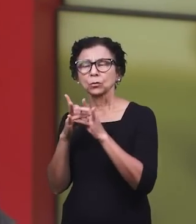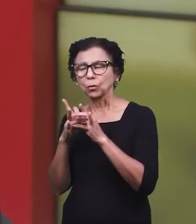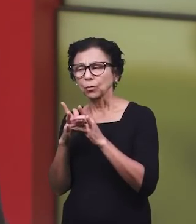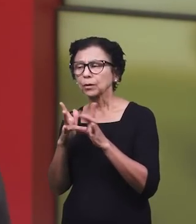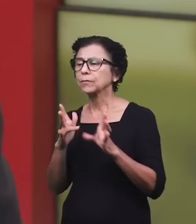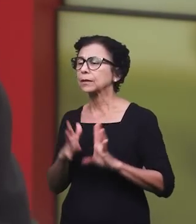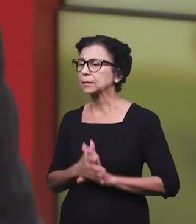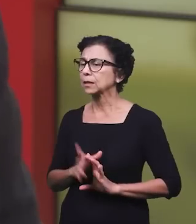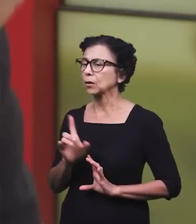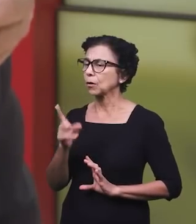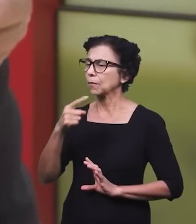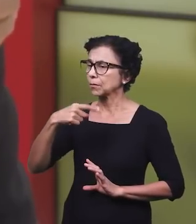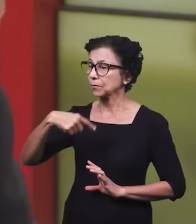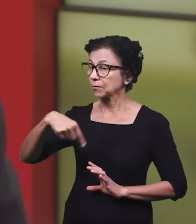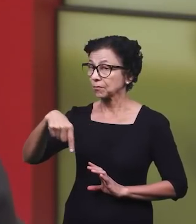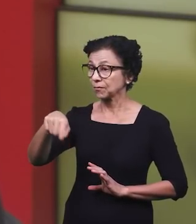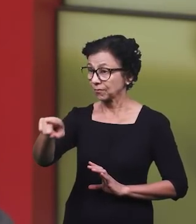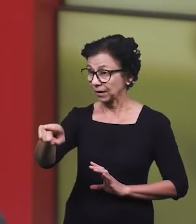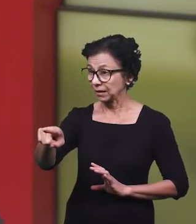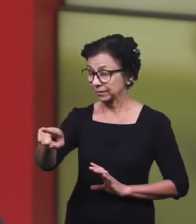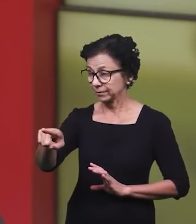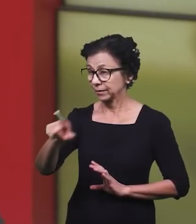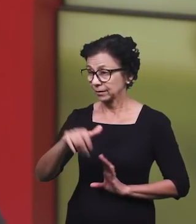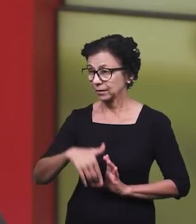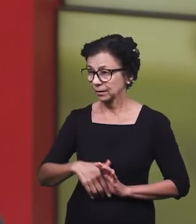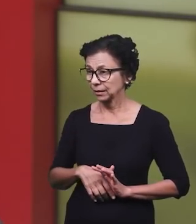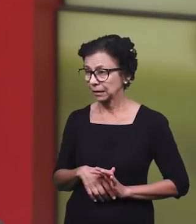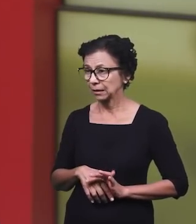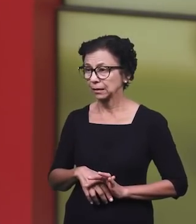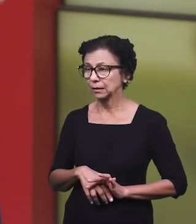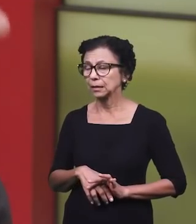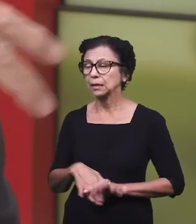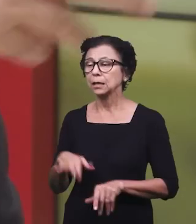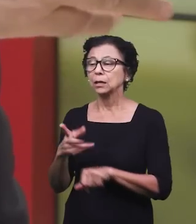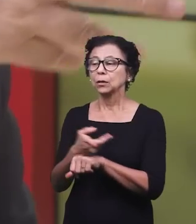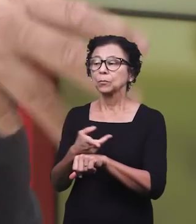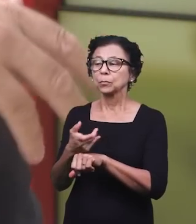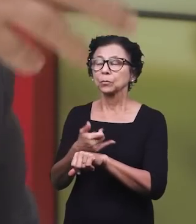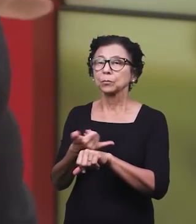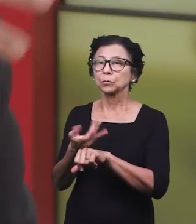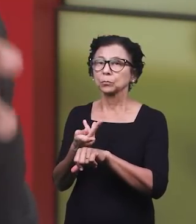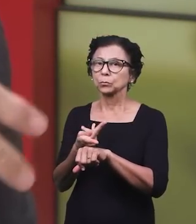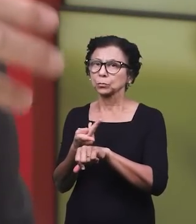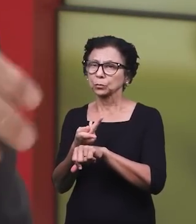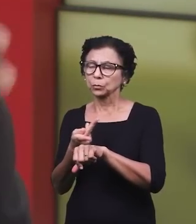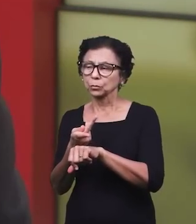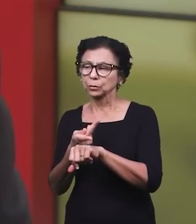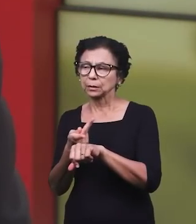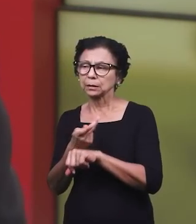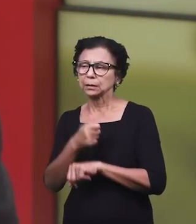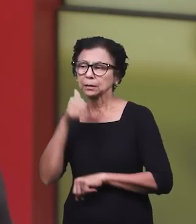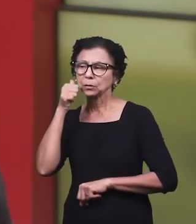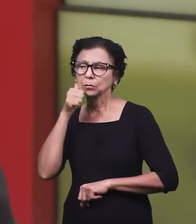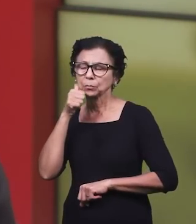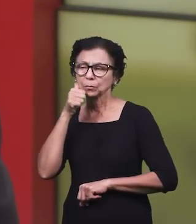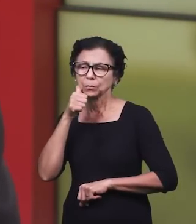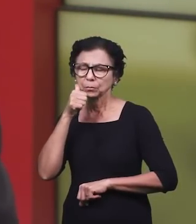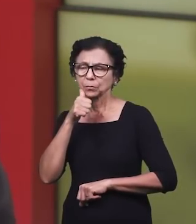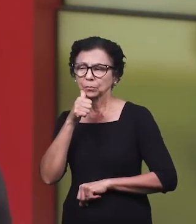busca, vai na casa dos parentes buscar quem era. Então ele vem, como nós conhecemos, o aspecto de sinais, né? Que